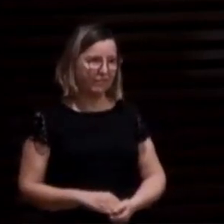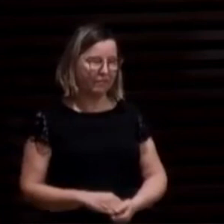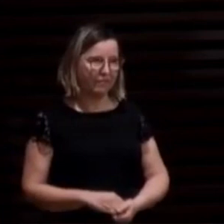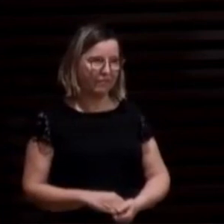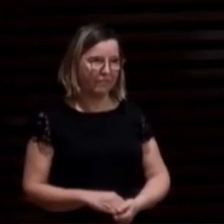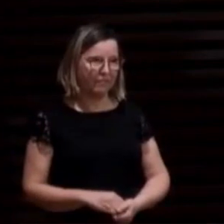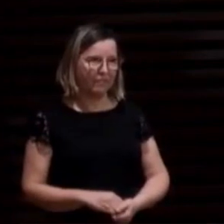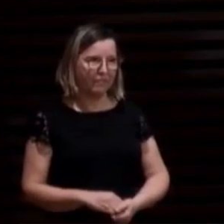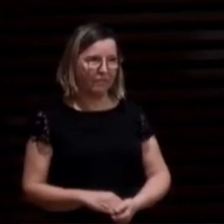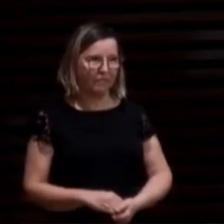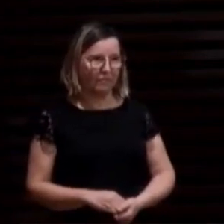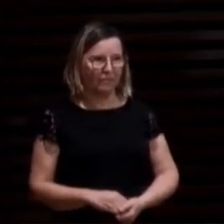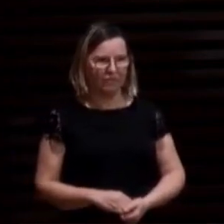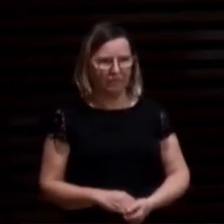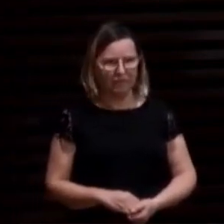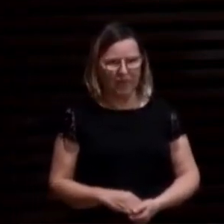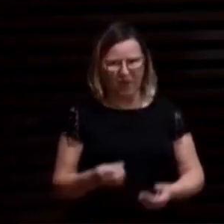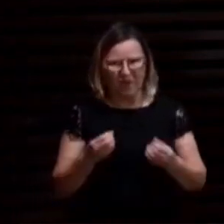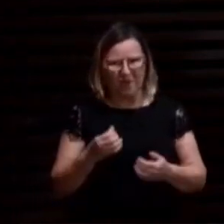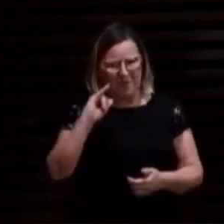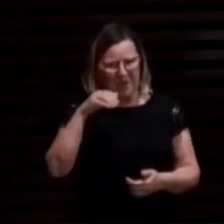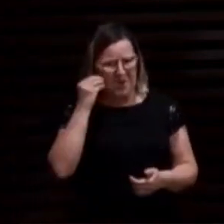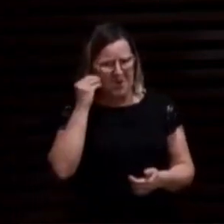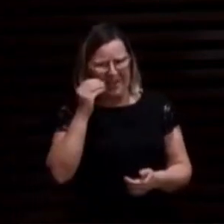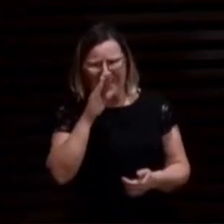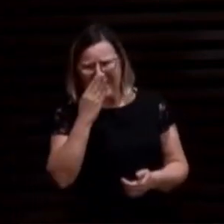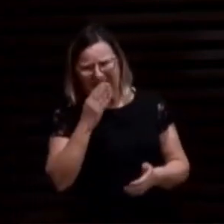surpreendente Judas trair Jesus.